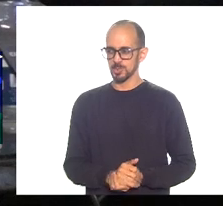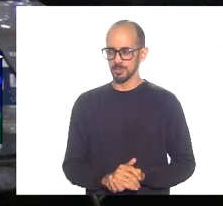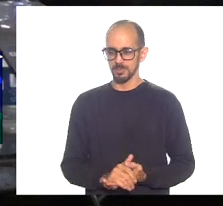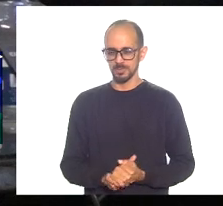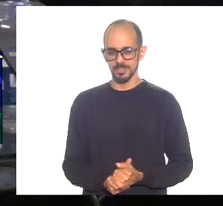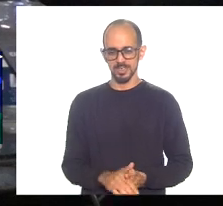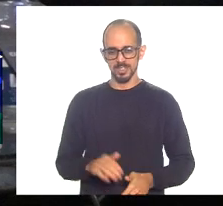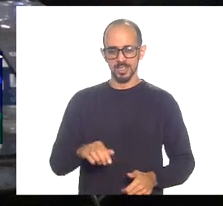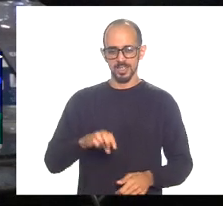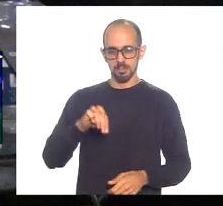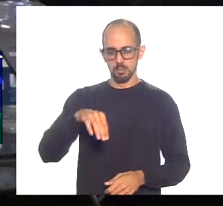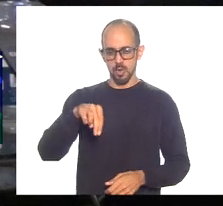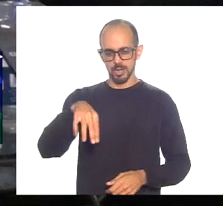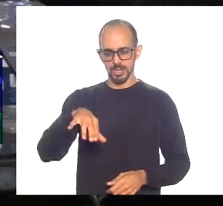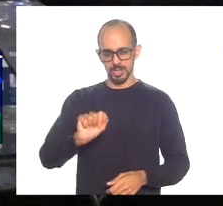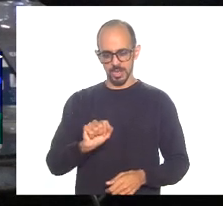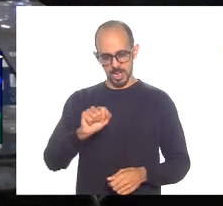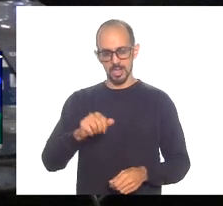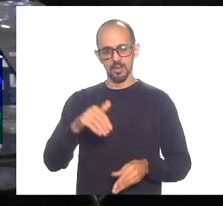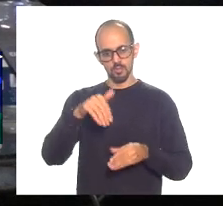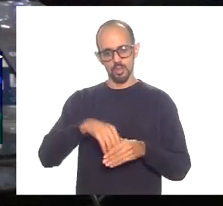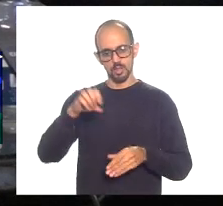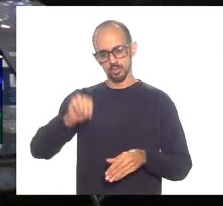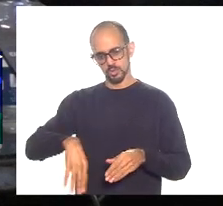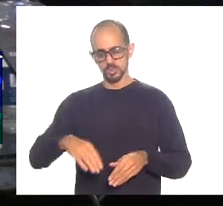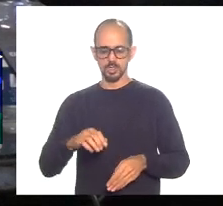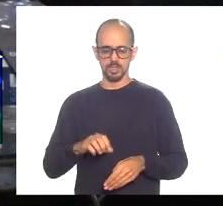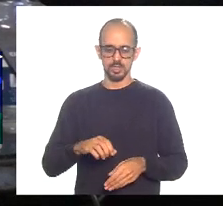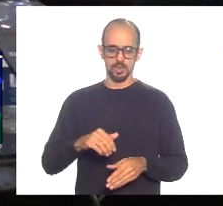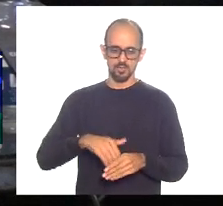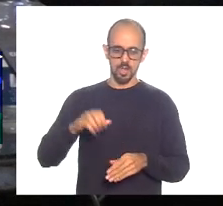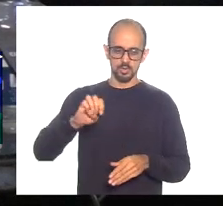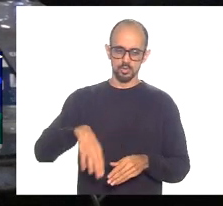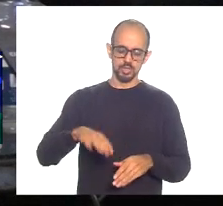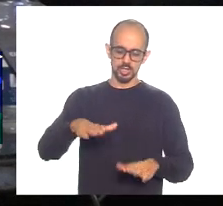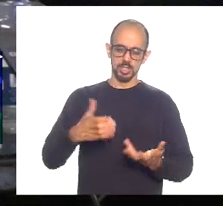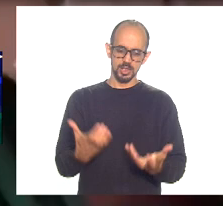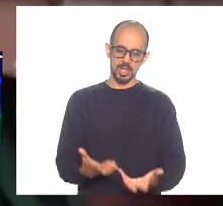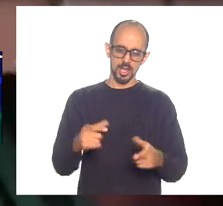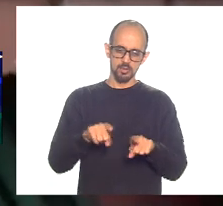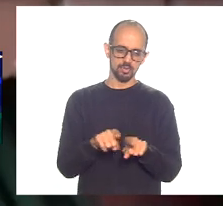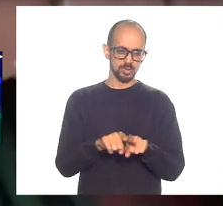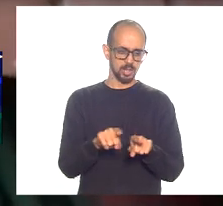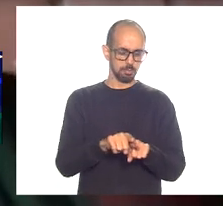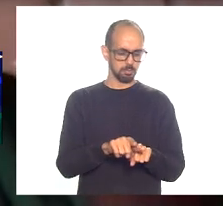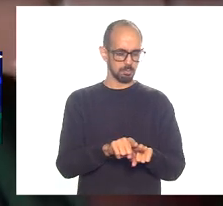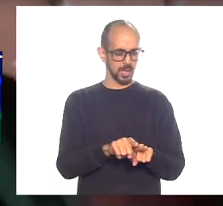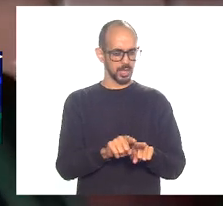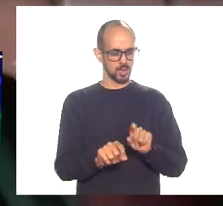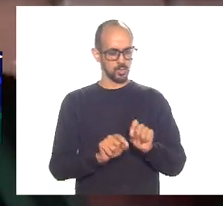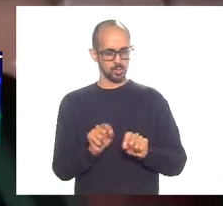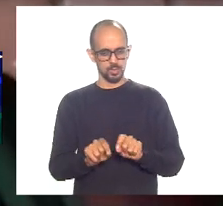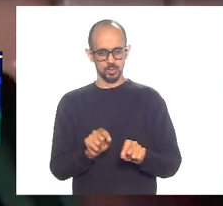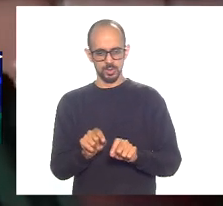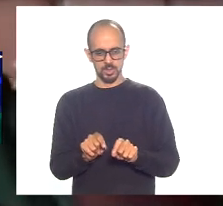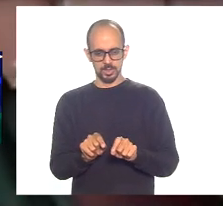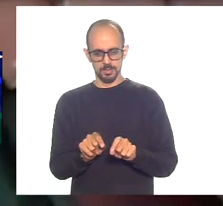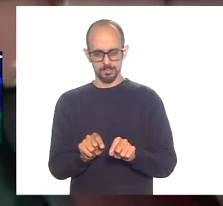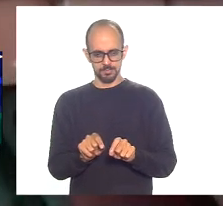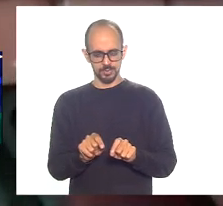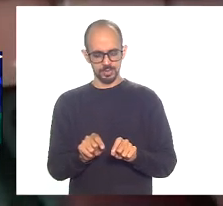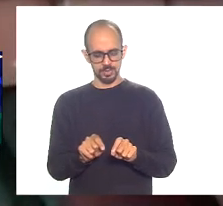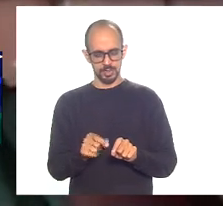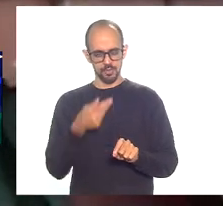Mônica Francisco sem deputada tia Ju eu quero ressaltar aqui reforçando